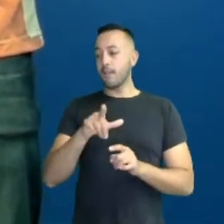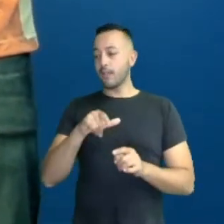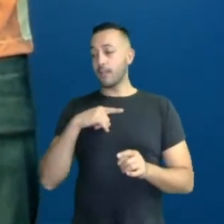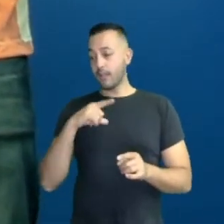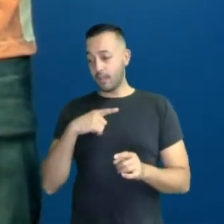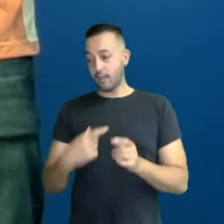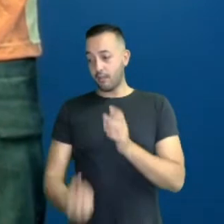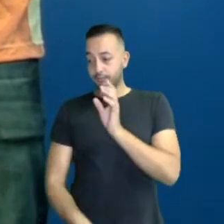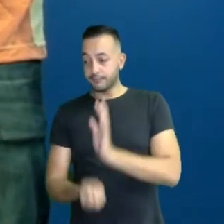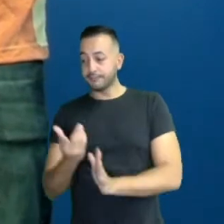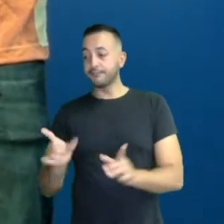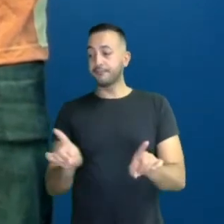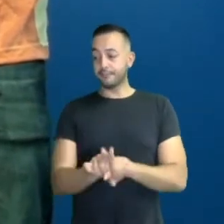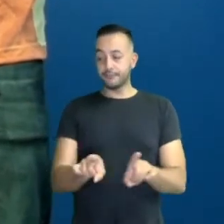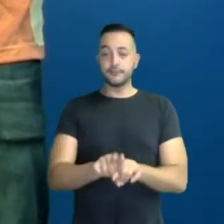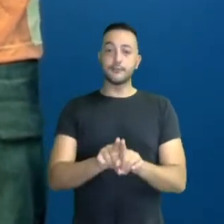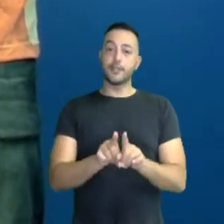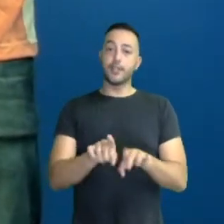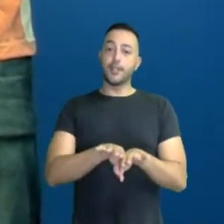de